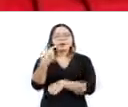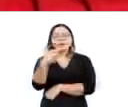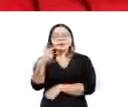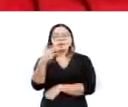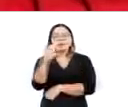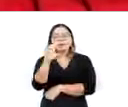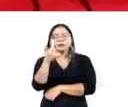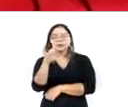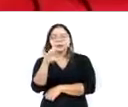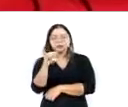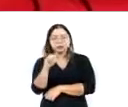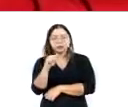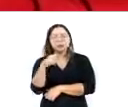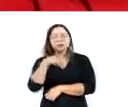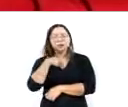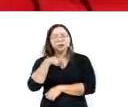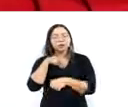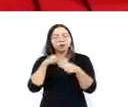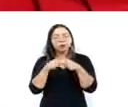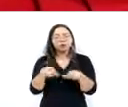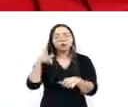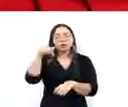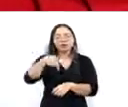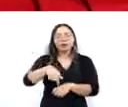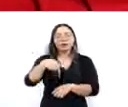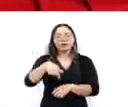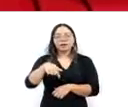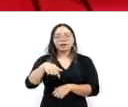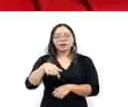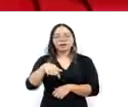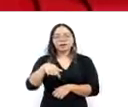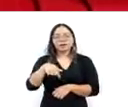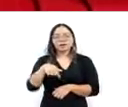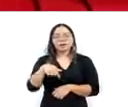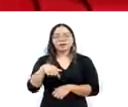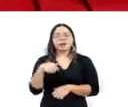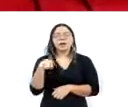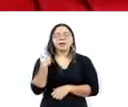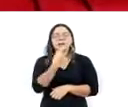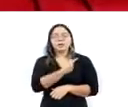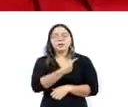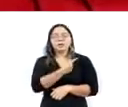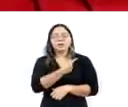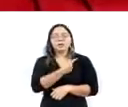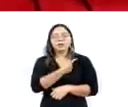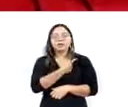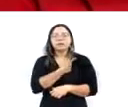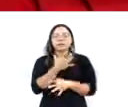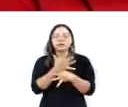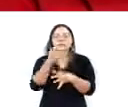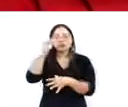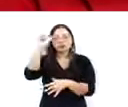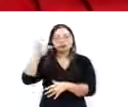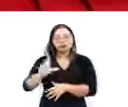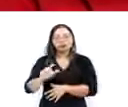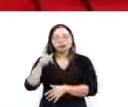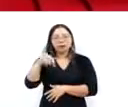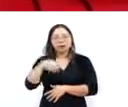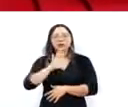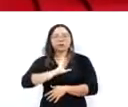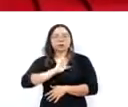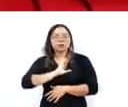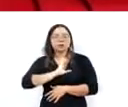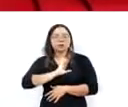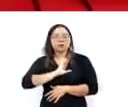segunda edição que eu estou, né, representando a nossa participação na Flict Caxias. E